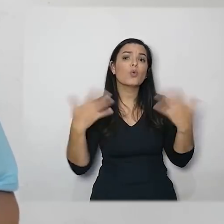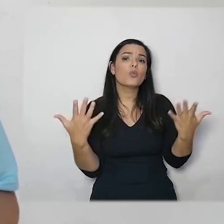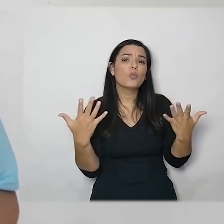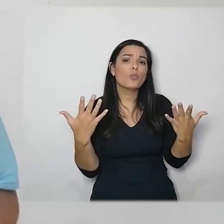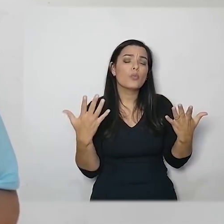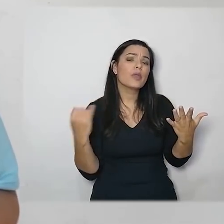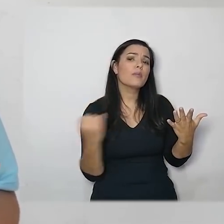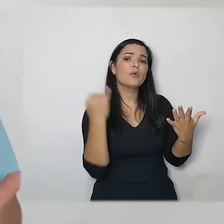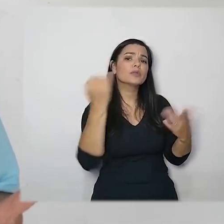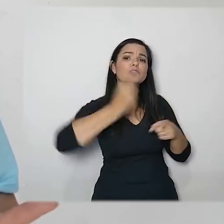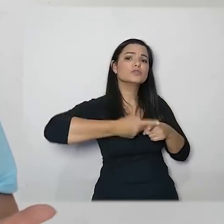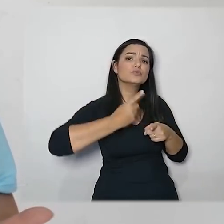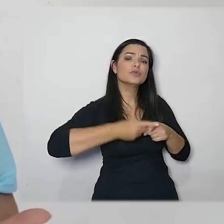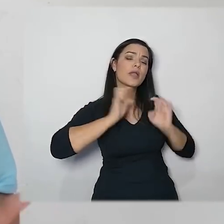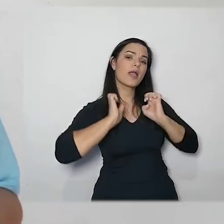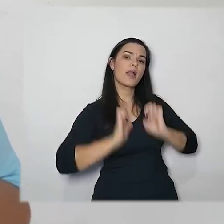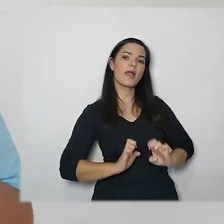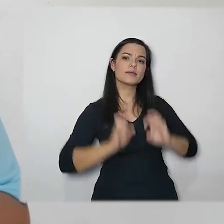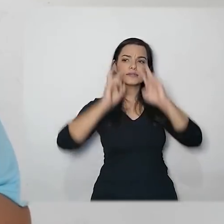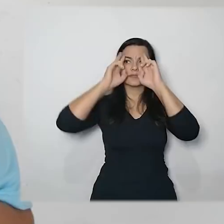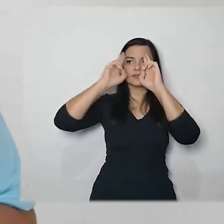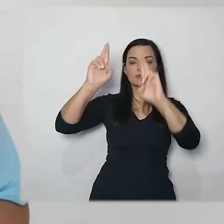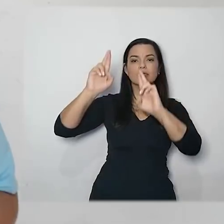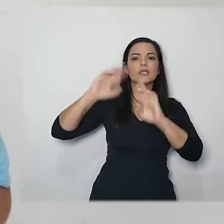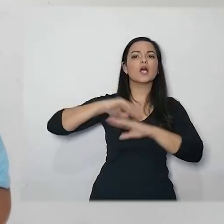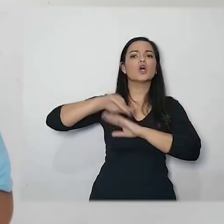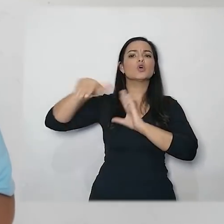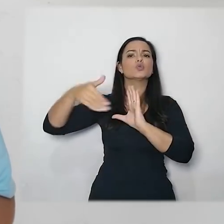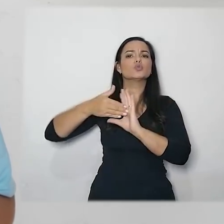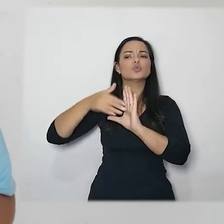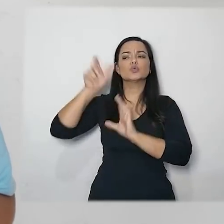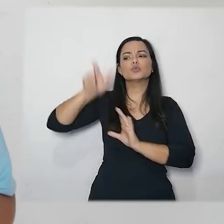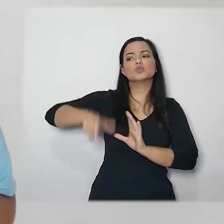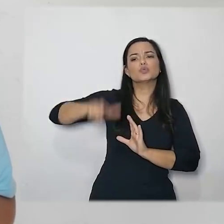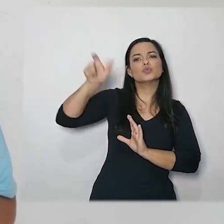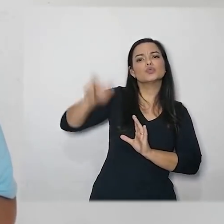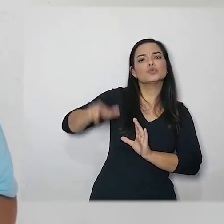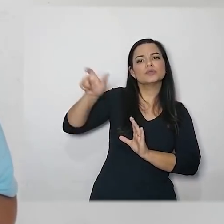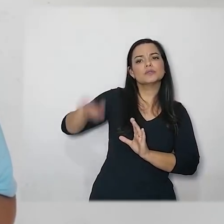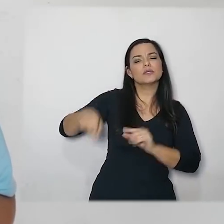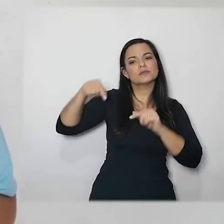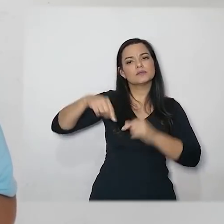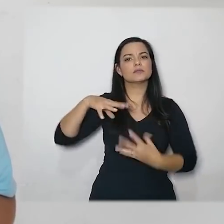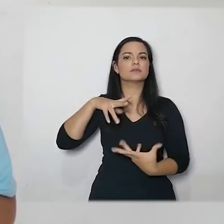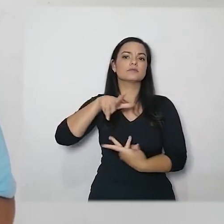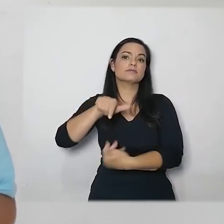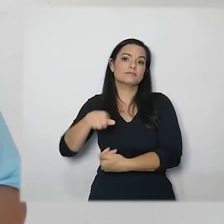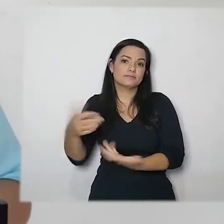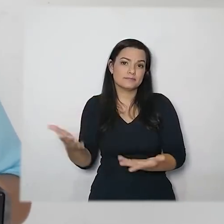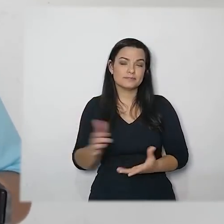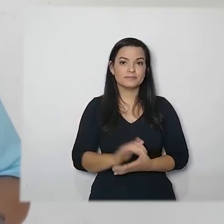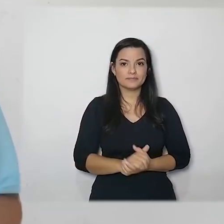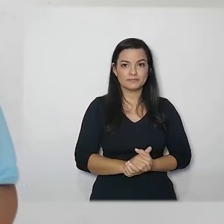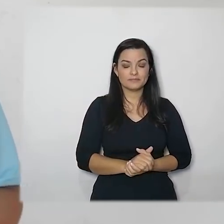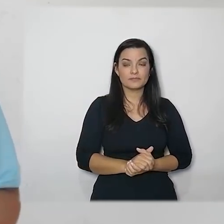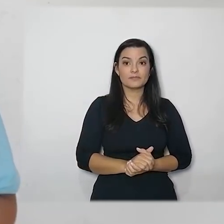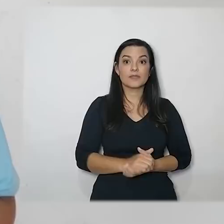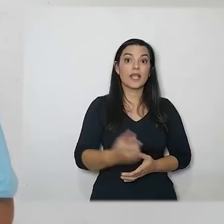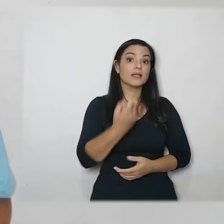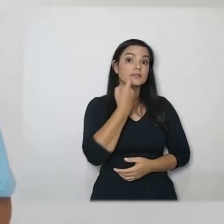é a importância da ética e do respeito por todos os seres que nós temos no nosso planeta?